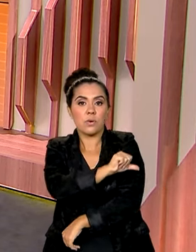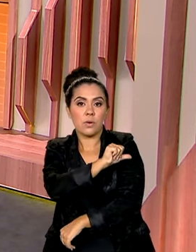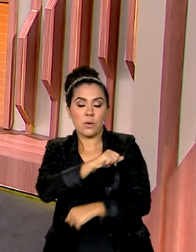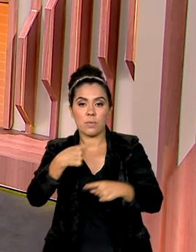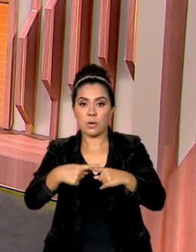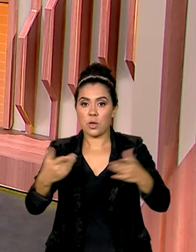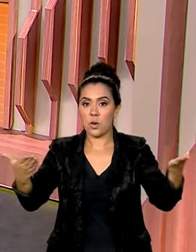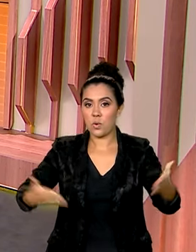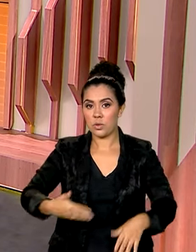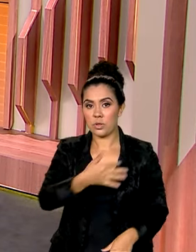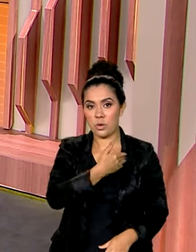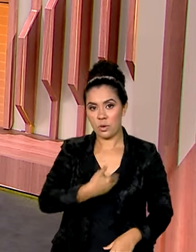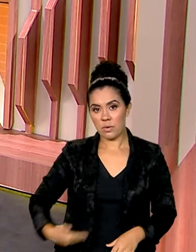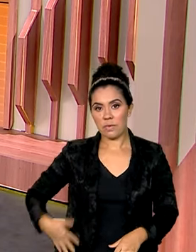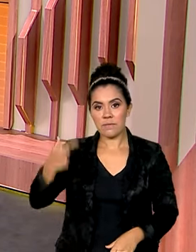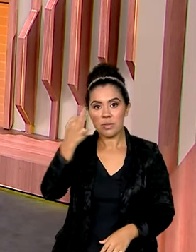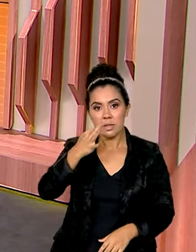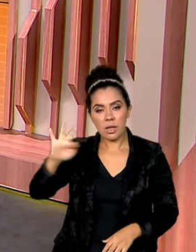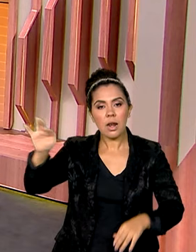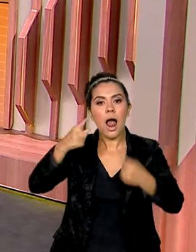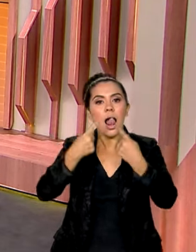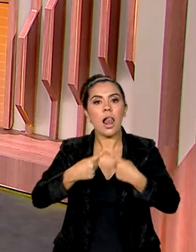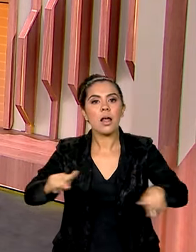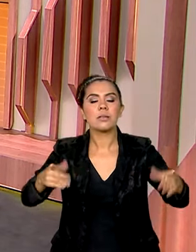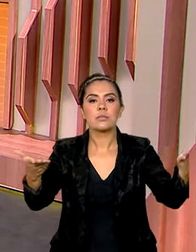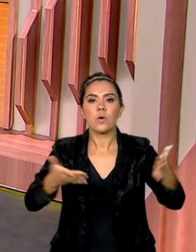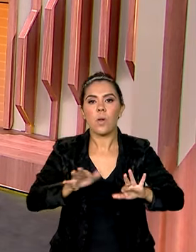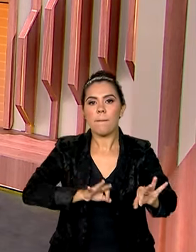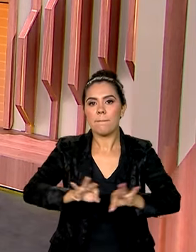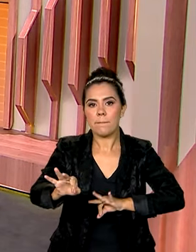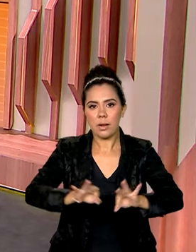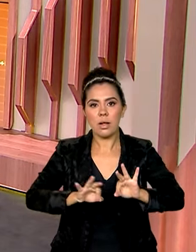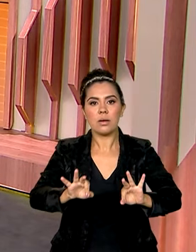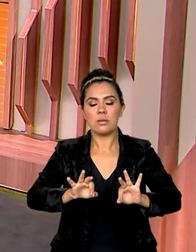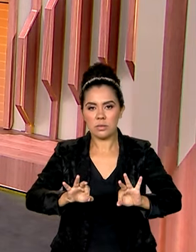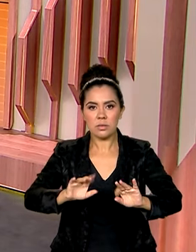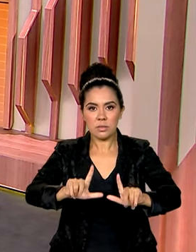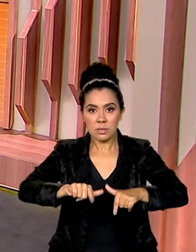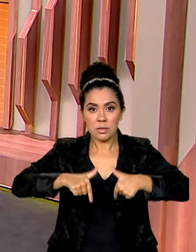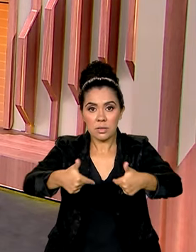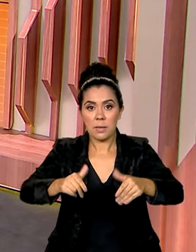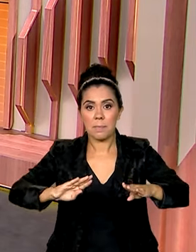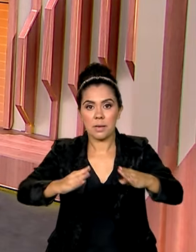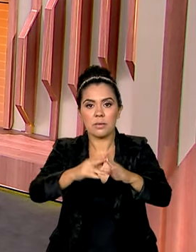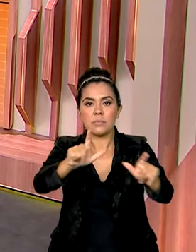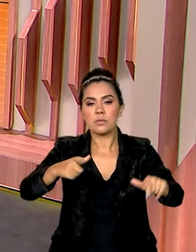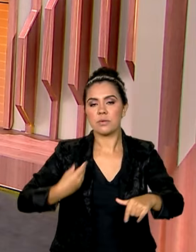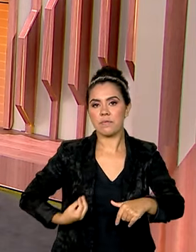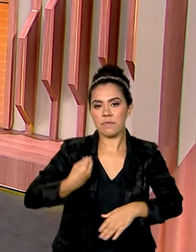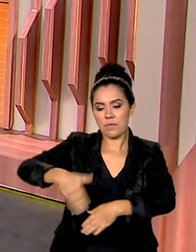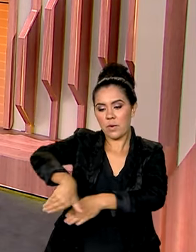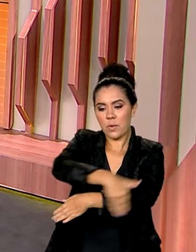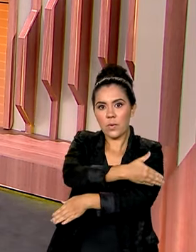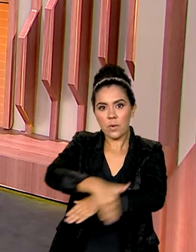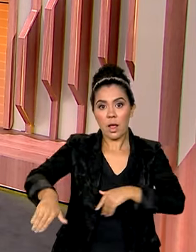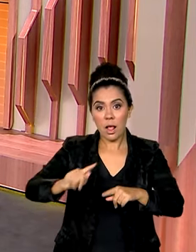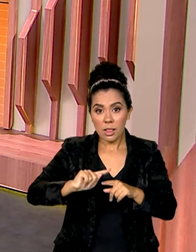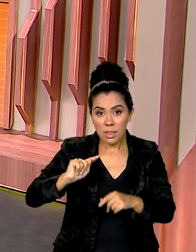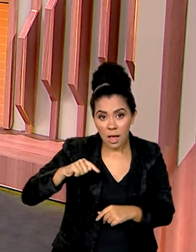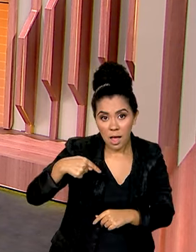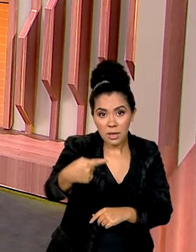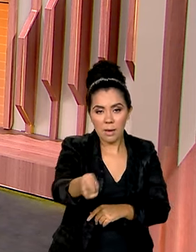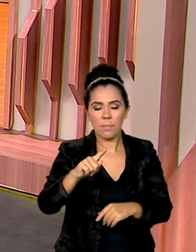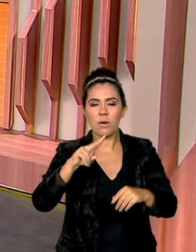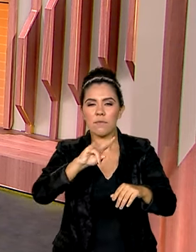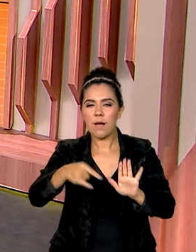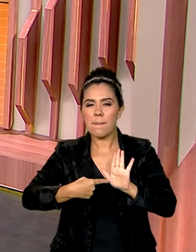lança hoje, lá no Rio, um plano de políticas públicas para a população em situação de rua. Daqui a pouquinho a gente vai ter